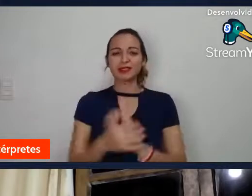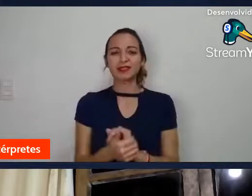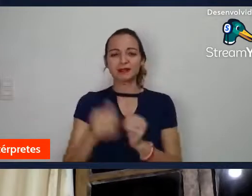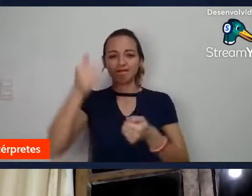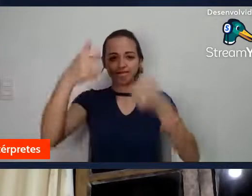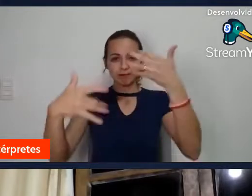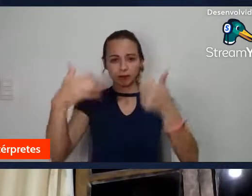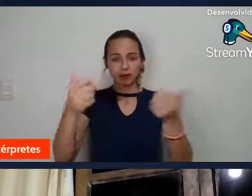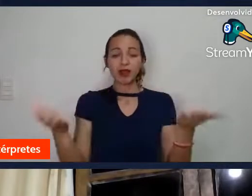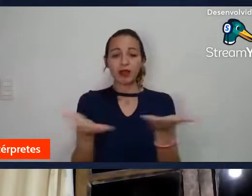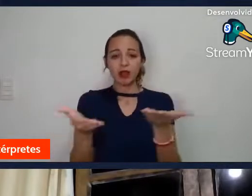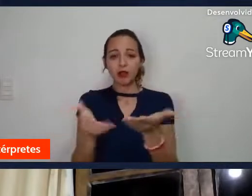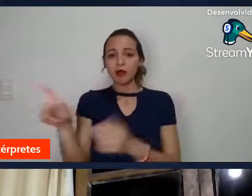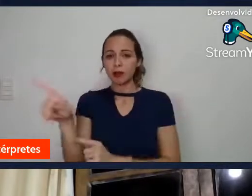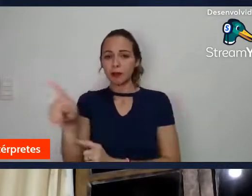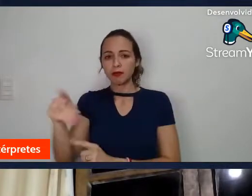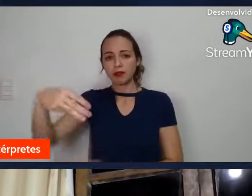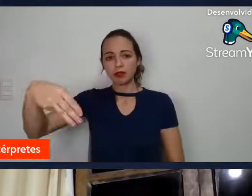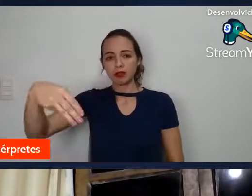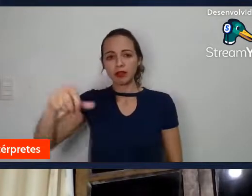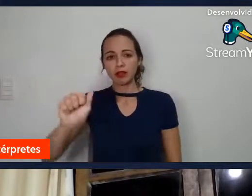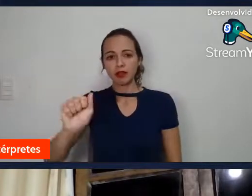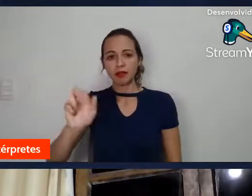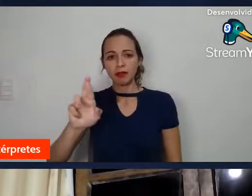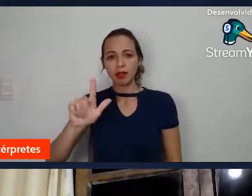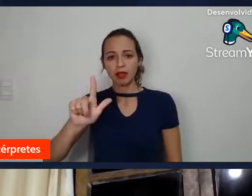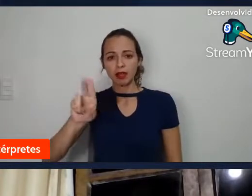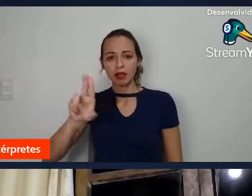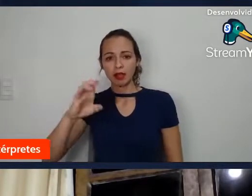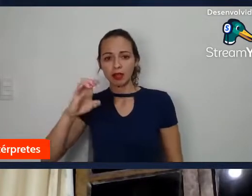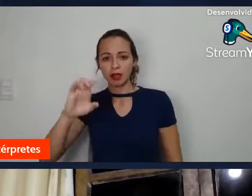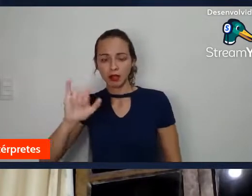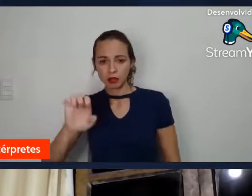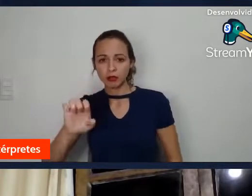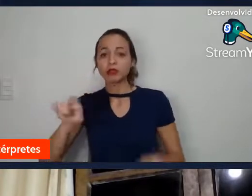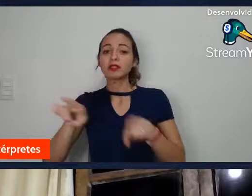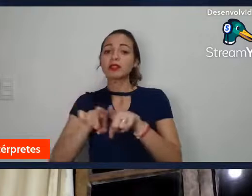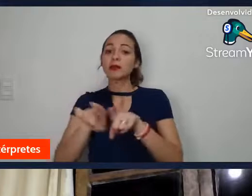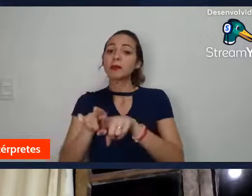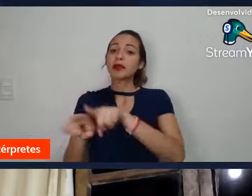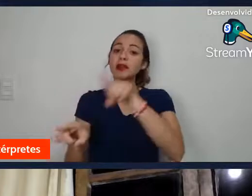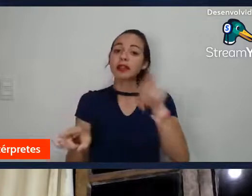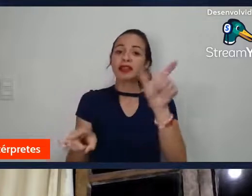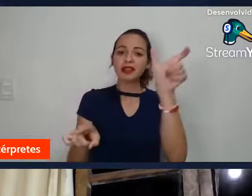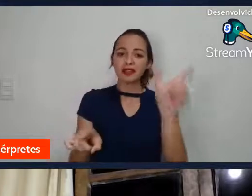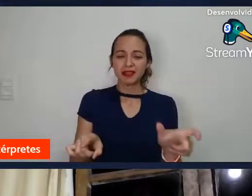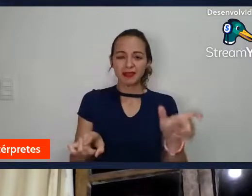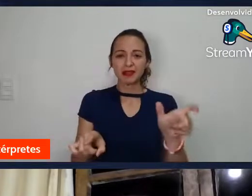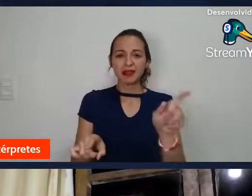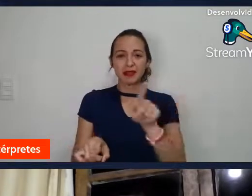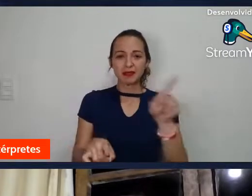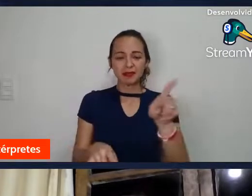professora Marluce, e na sequência a professora Andréia Grijó, registrar que nós temos uma